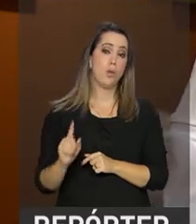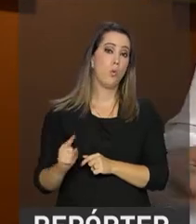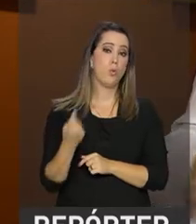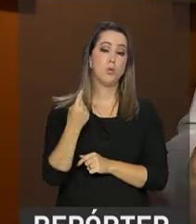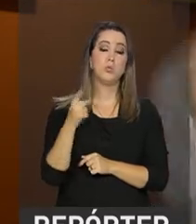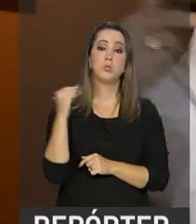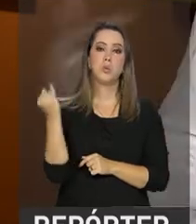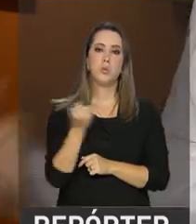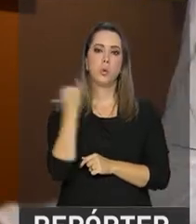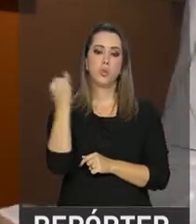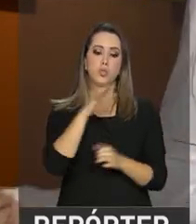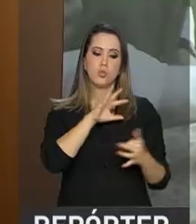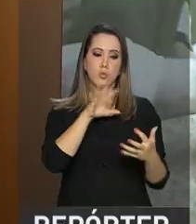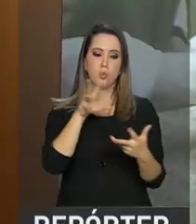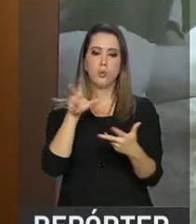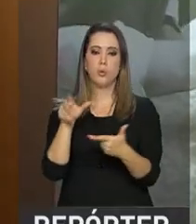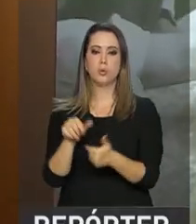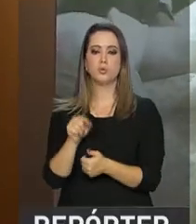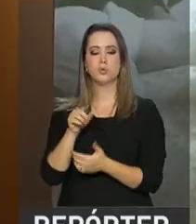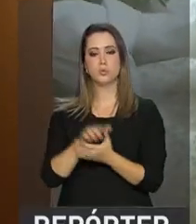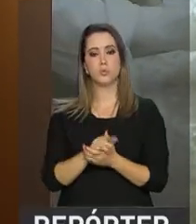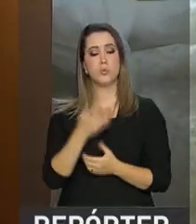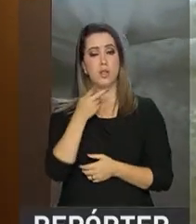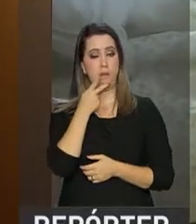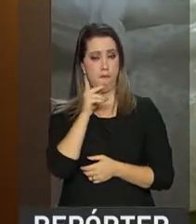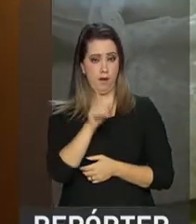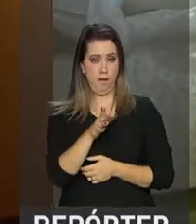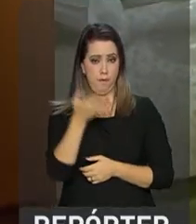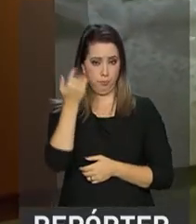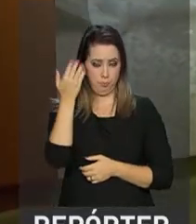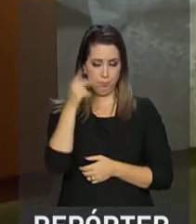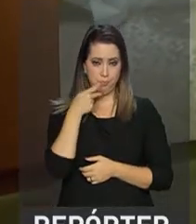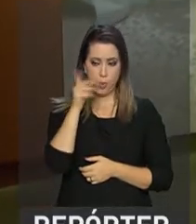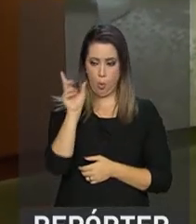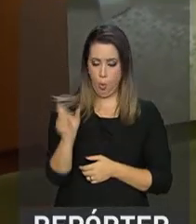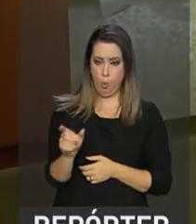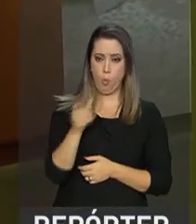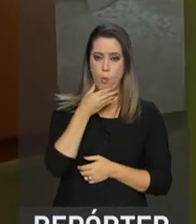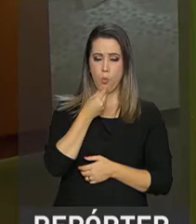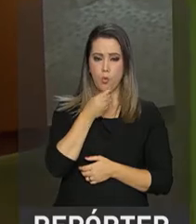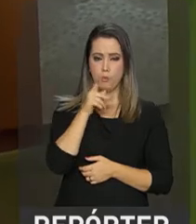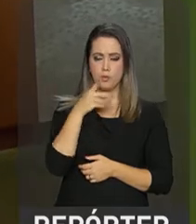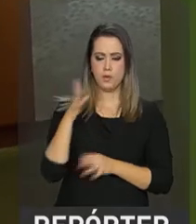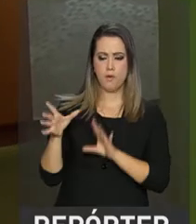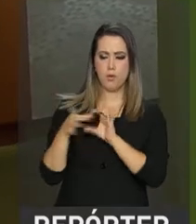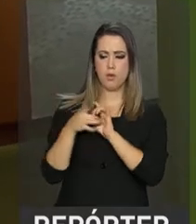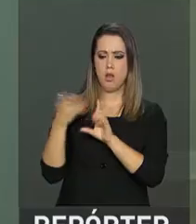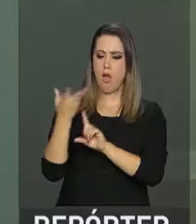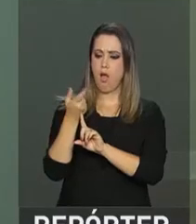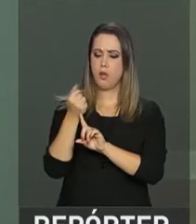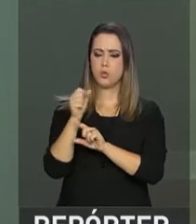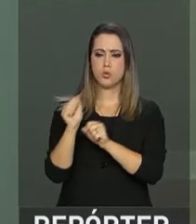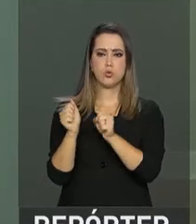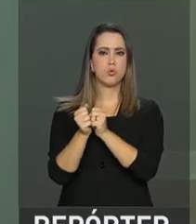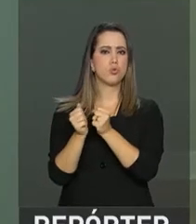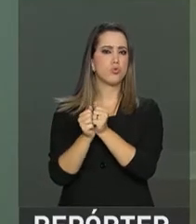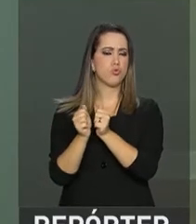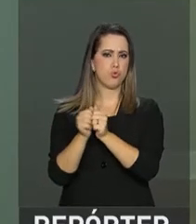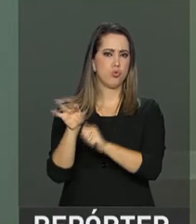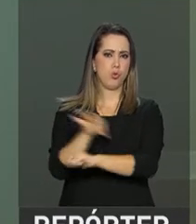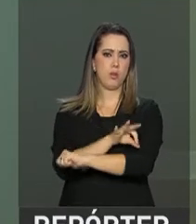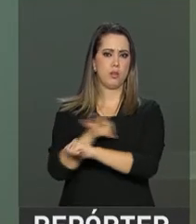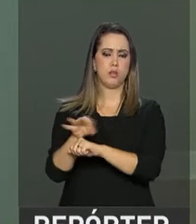referência para o mundo com atos dizia que uma obra de arte integrada arquitetura não pode parecer